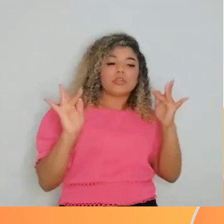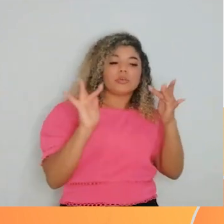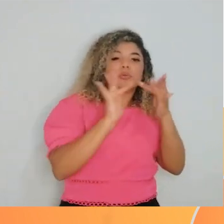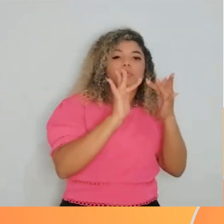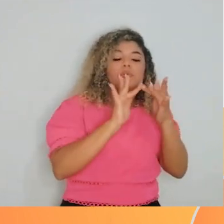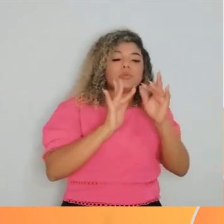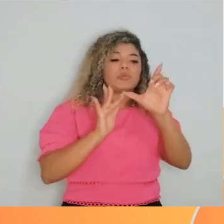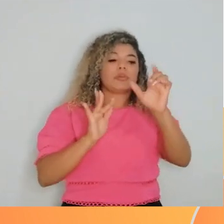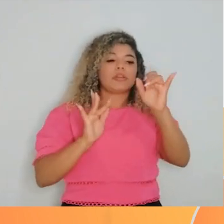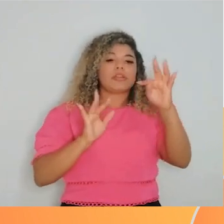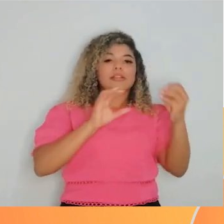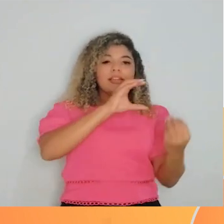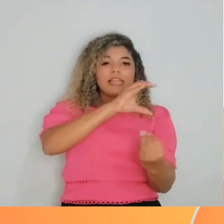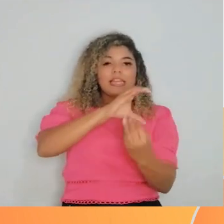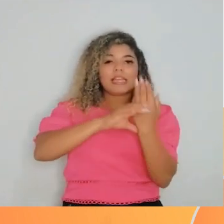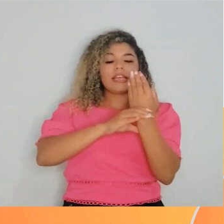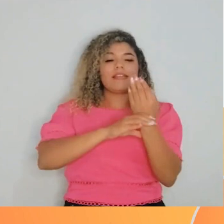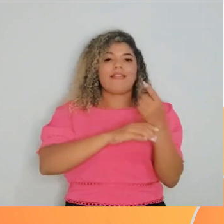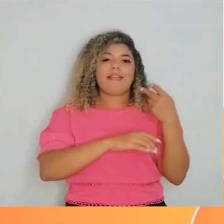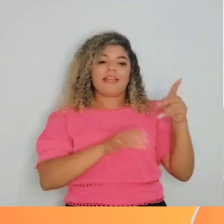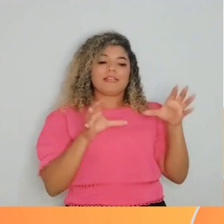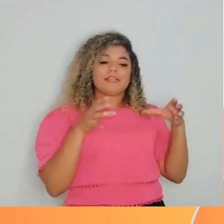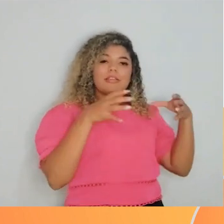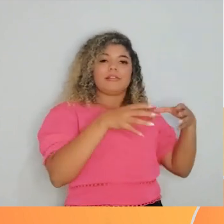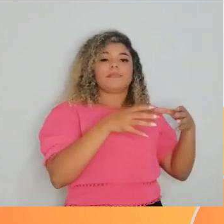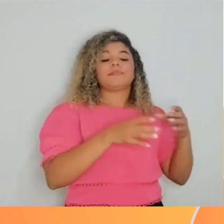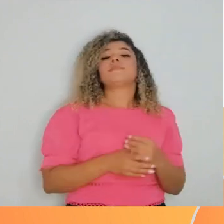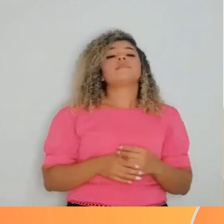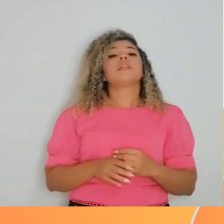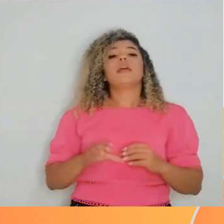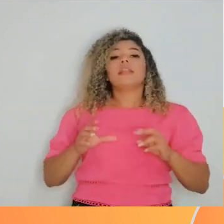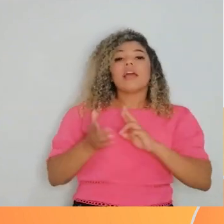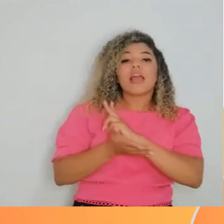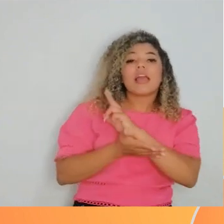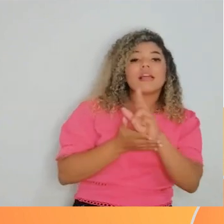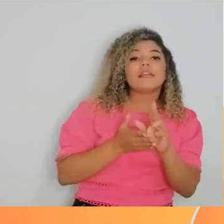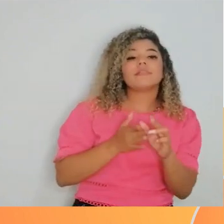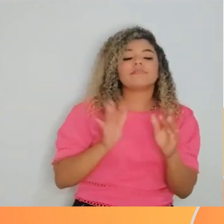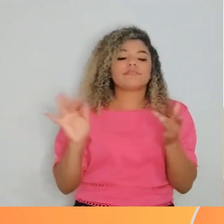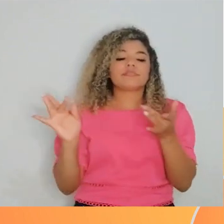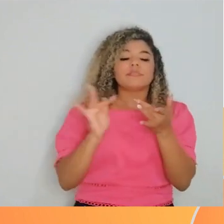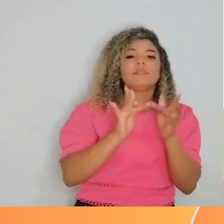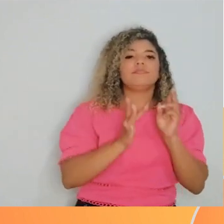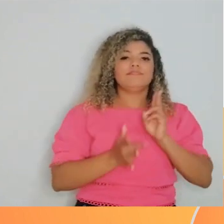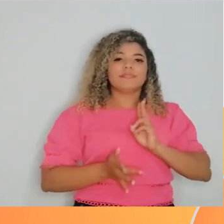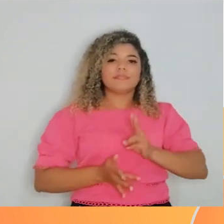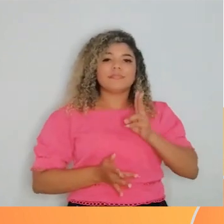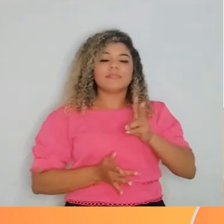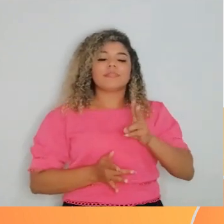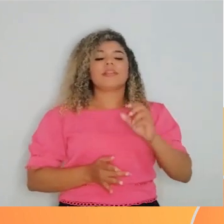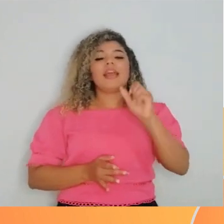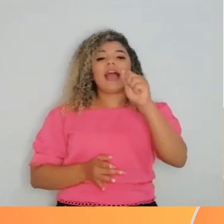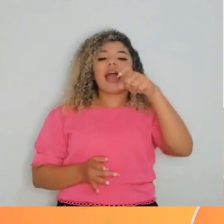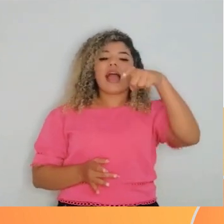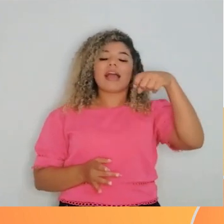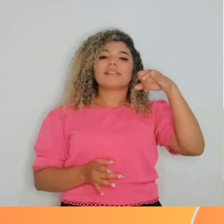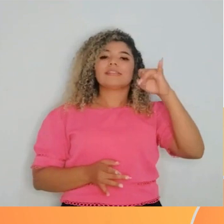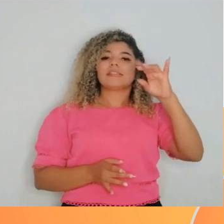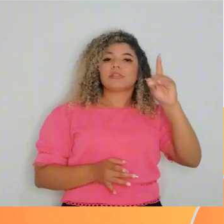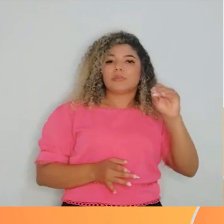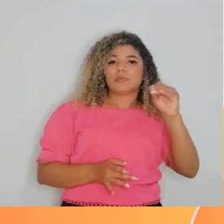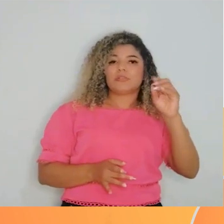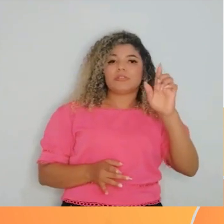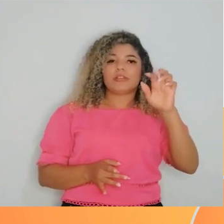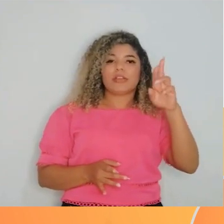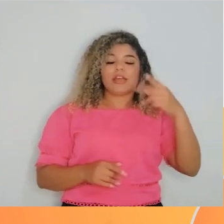com o glicerol, formando um lipídio. Moléculas orgânicas geradas a partir da associação sempre de ácidos graxos